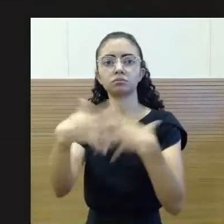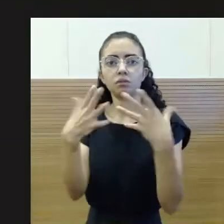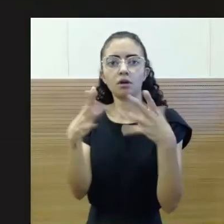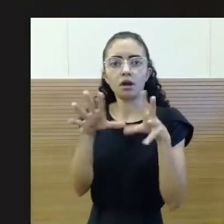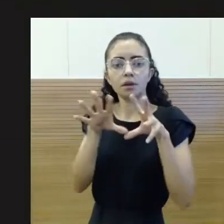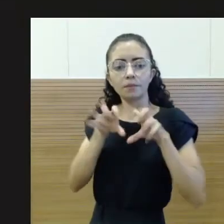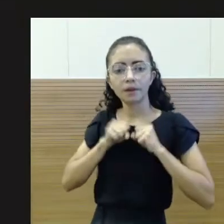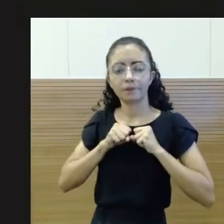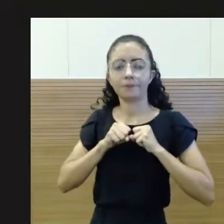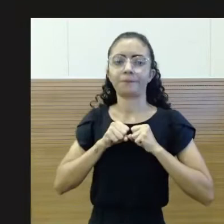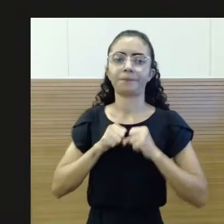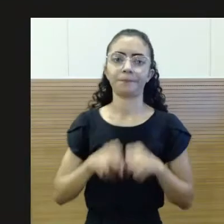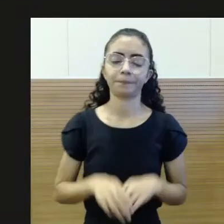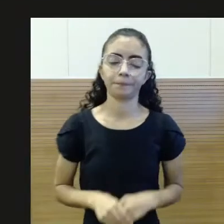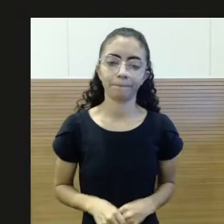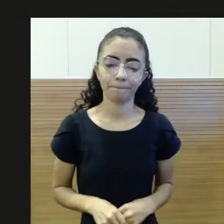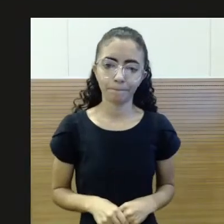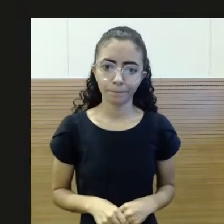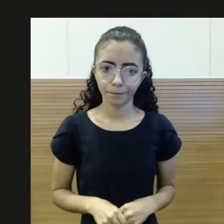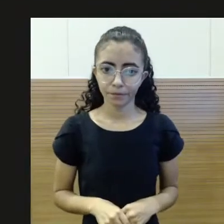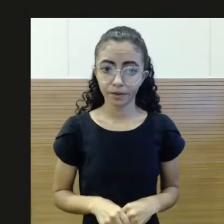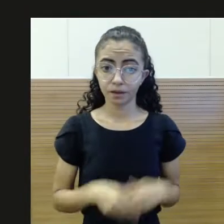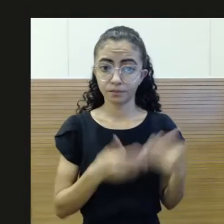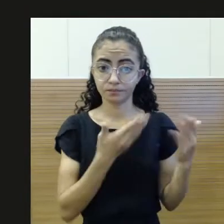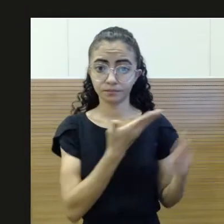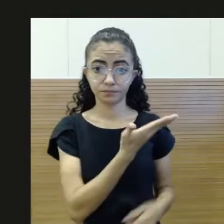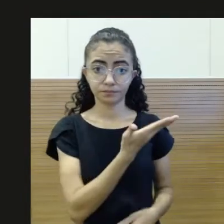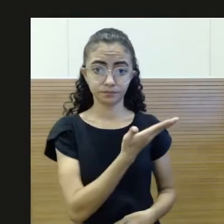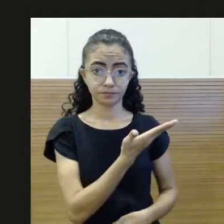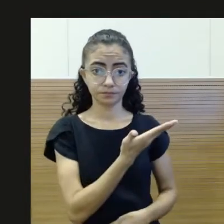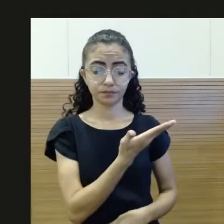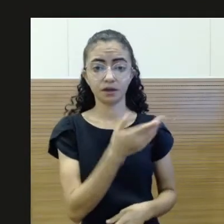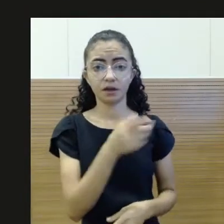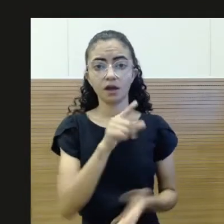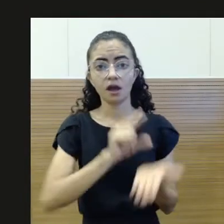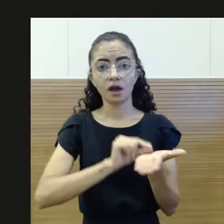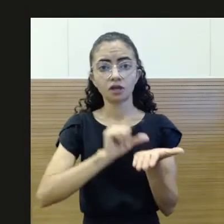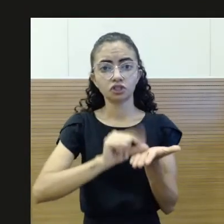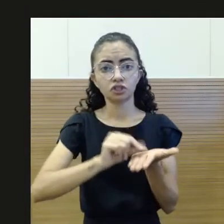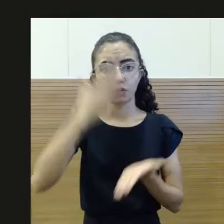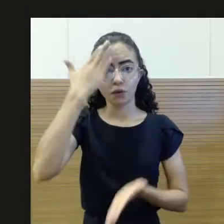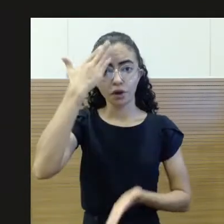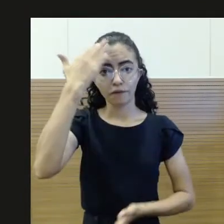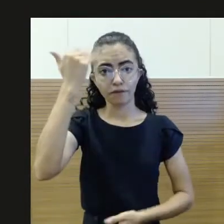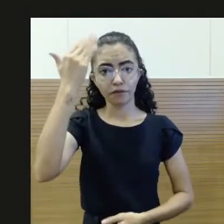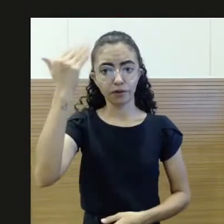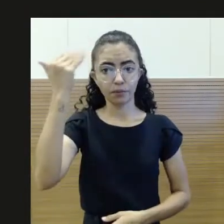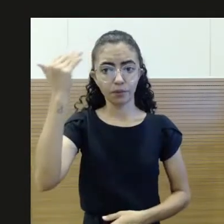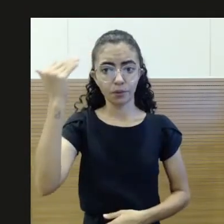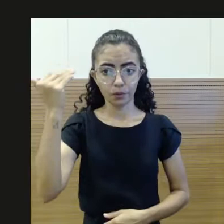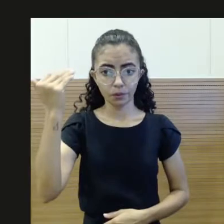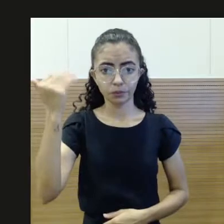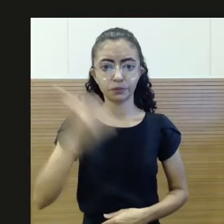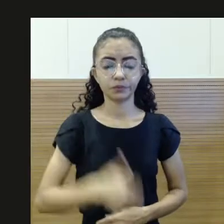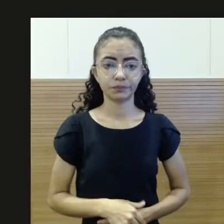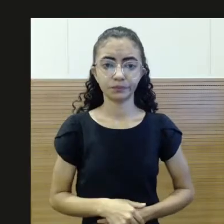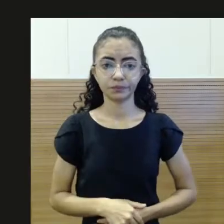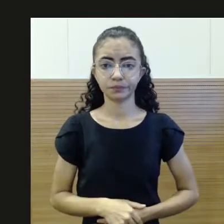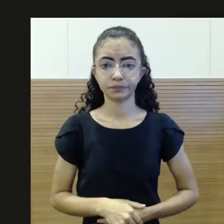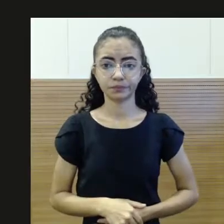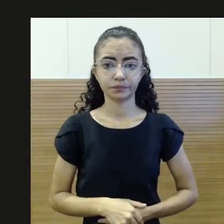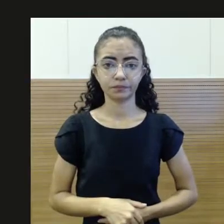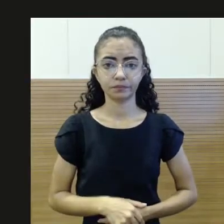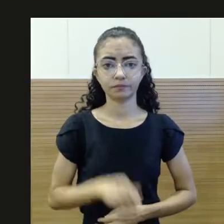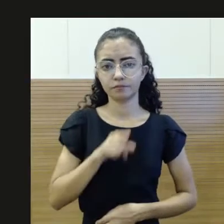como certamente muitos de vocês já leram, né, esse artigo famoso do National Health Institute dos